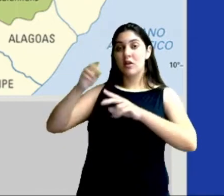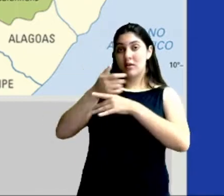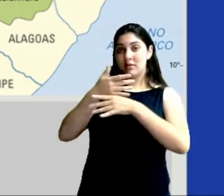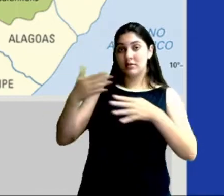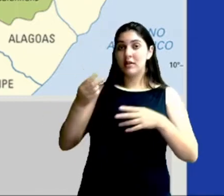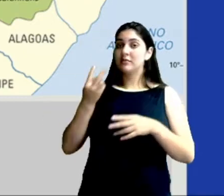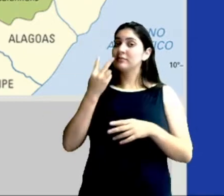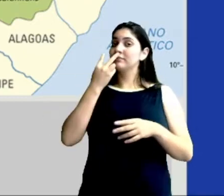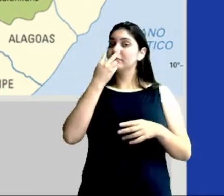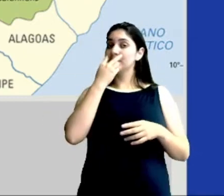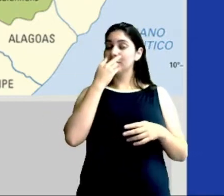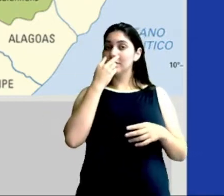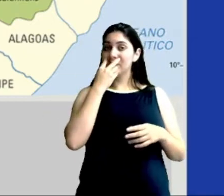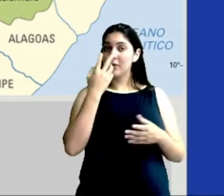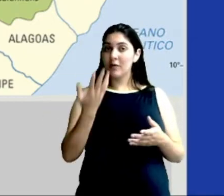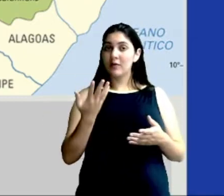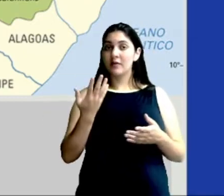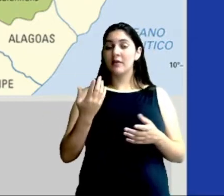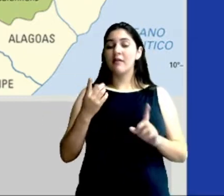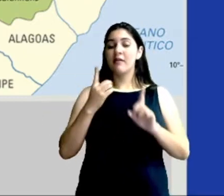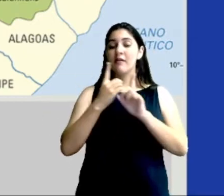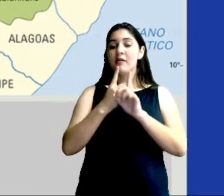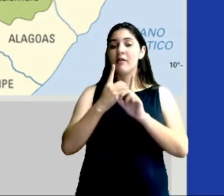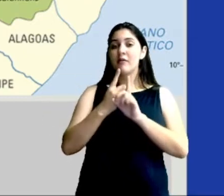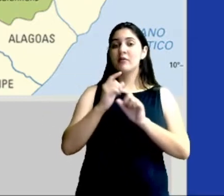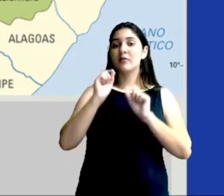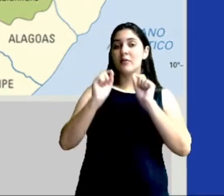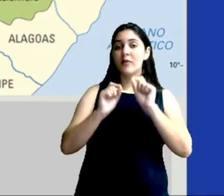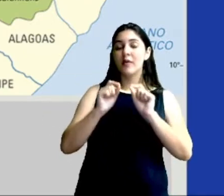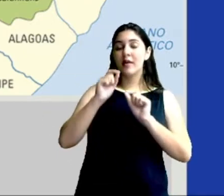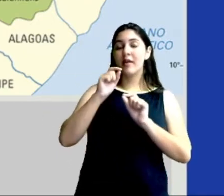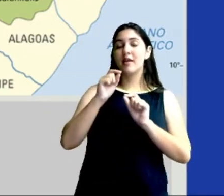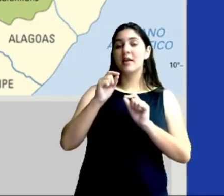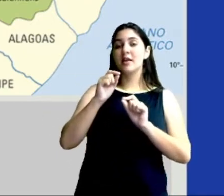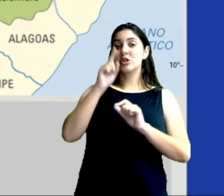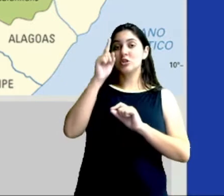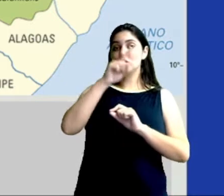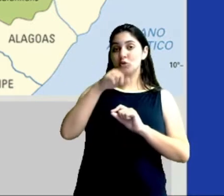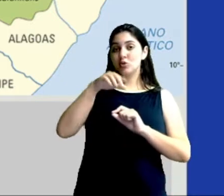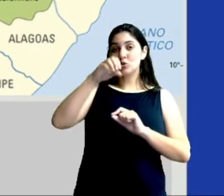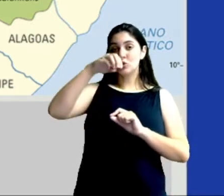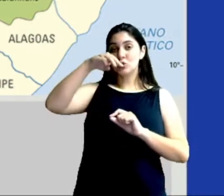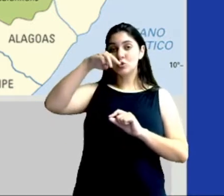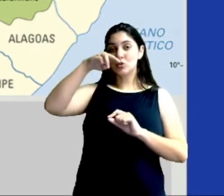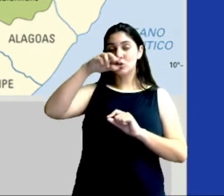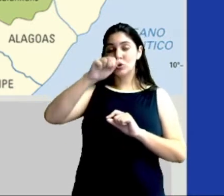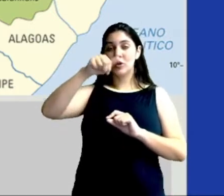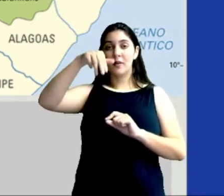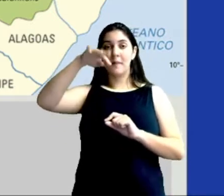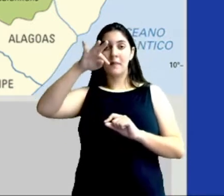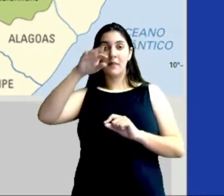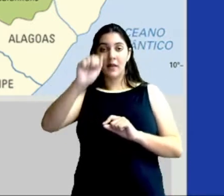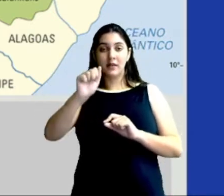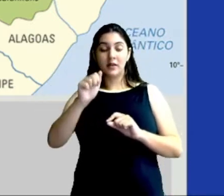Santo Antão, que encontra-se aí na zona da mata, o local onde nós